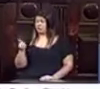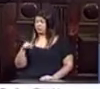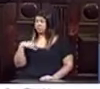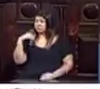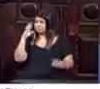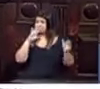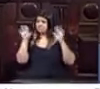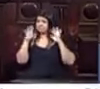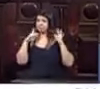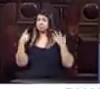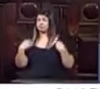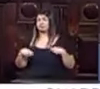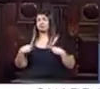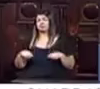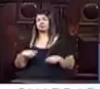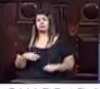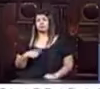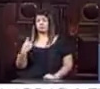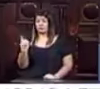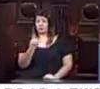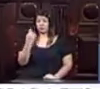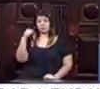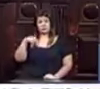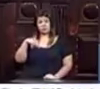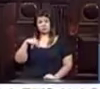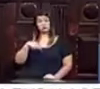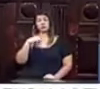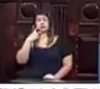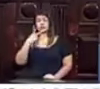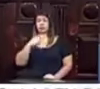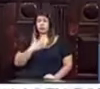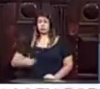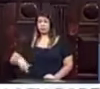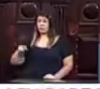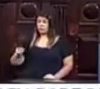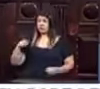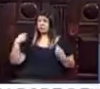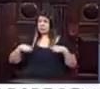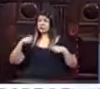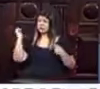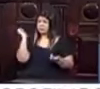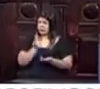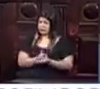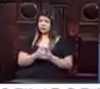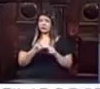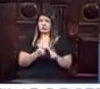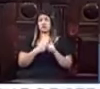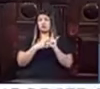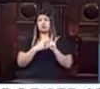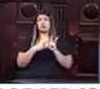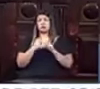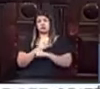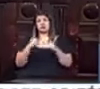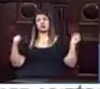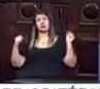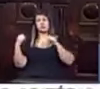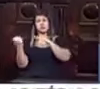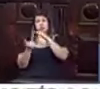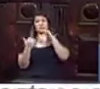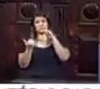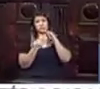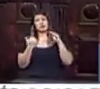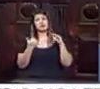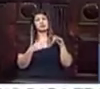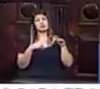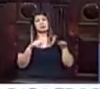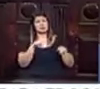deputados. Nós vamos dizer aqui que o governo tem que pagar primeiro a dívida que tem com as grandes empresas e não com os